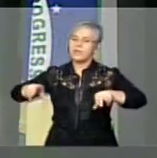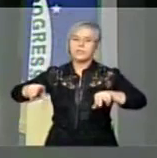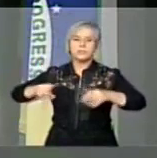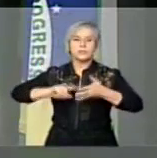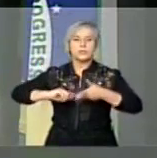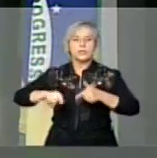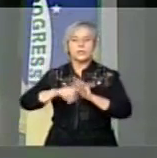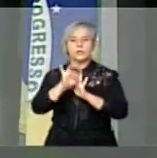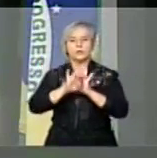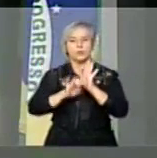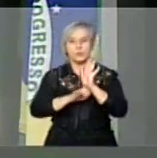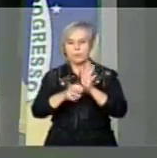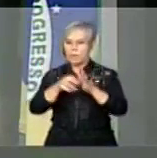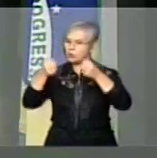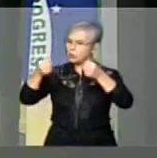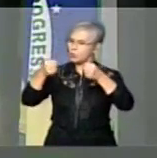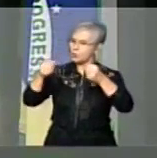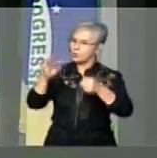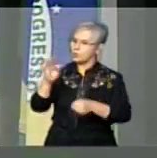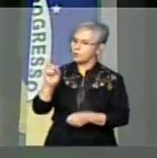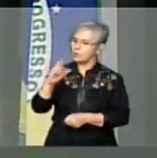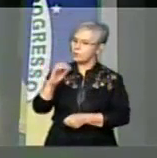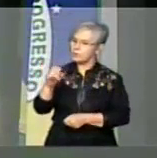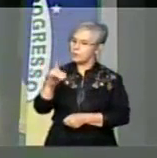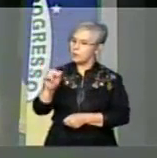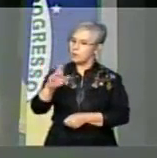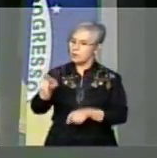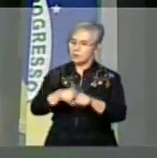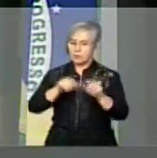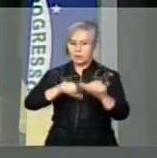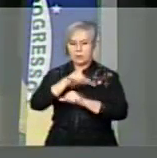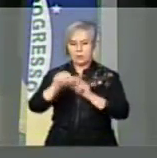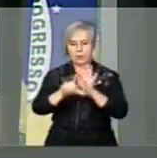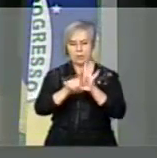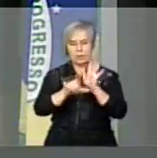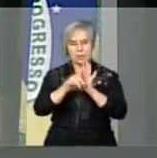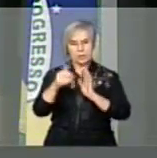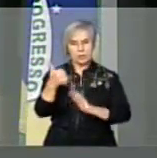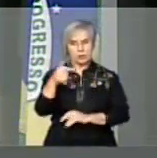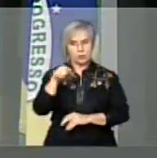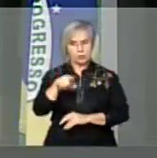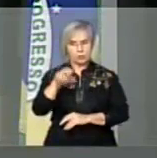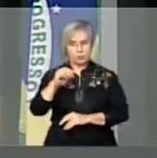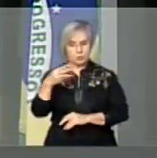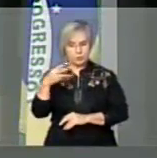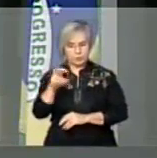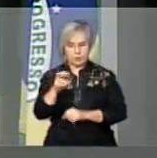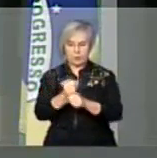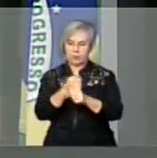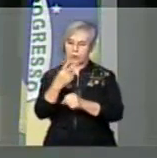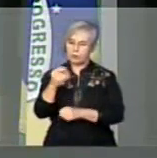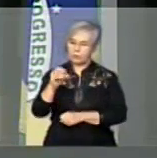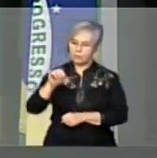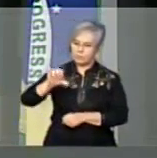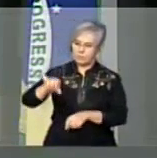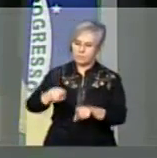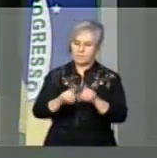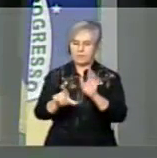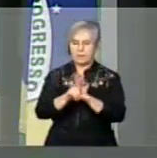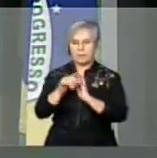do Estatuto do Torcedor. Alterações nas leis 12.035, de 2009, e na